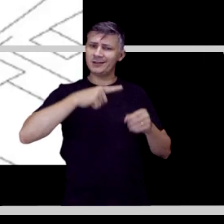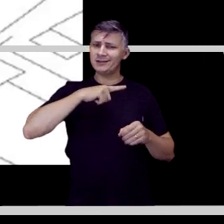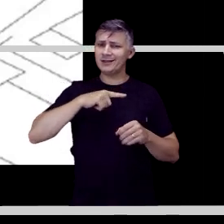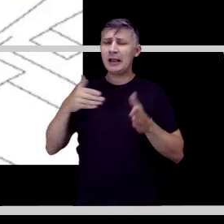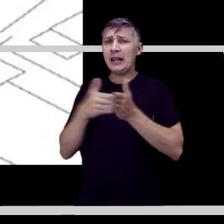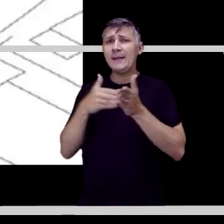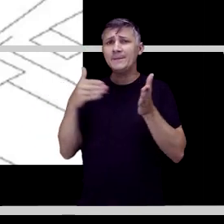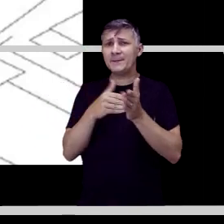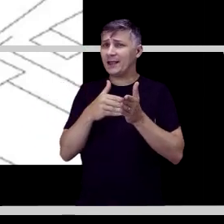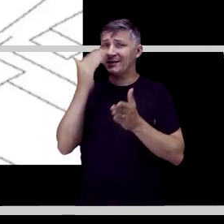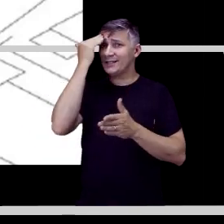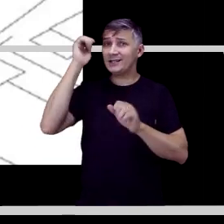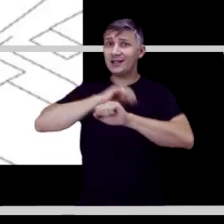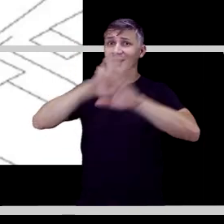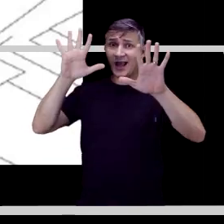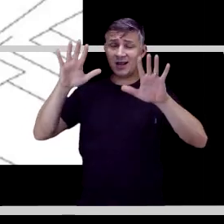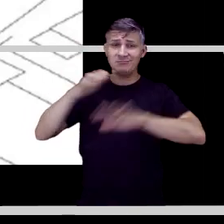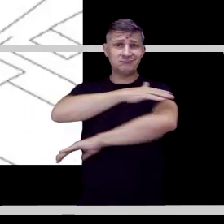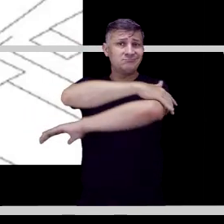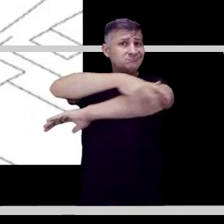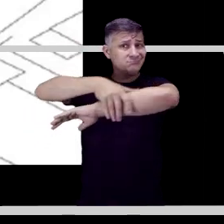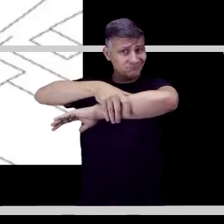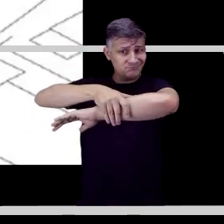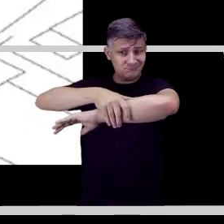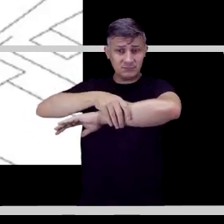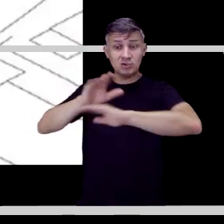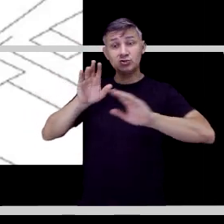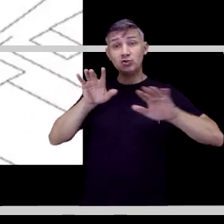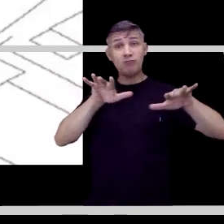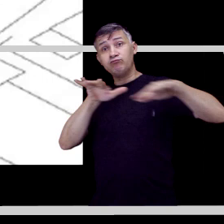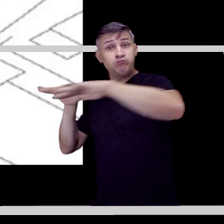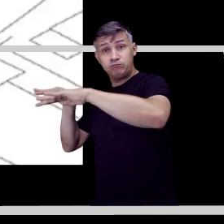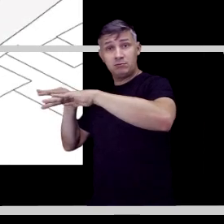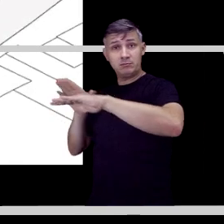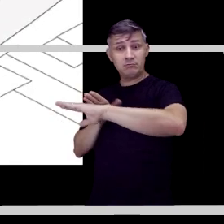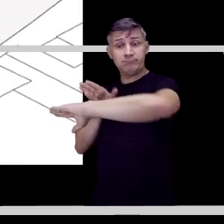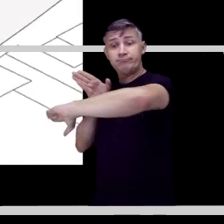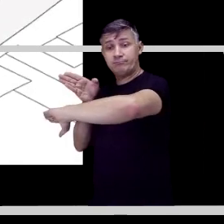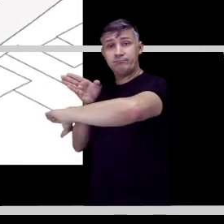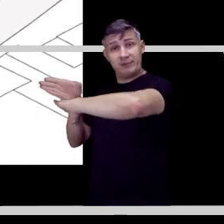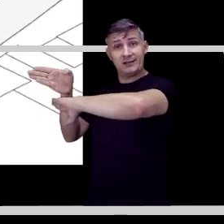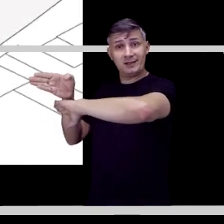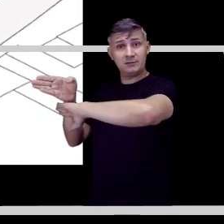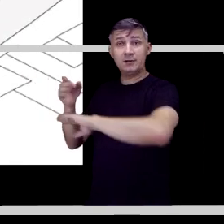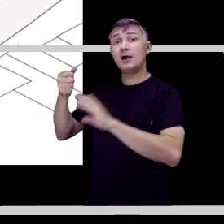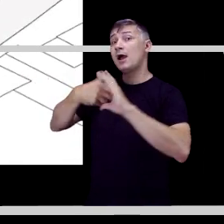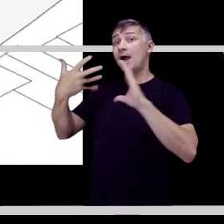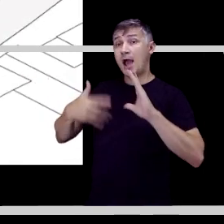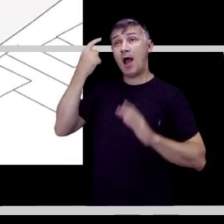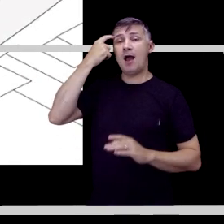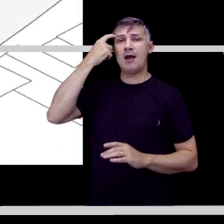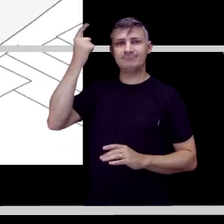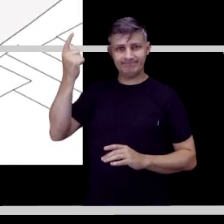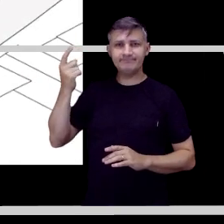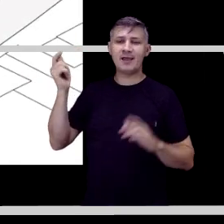um limite muito claro também com o parque. Ela era completamente voltada para dentro. E essas características,